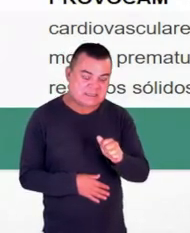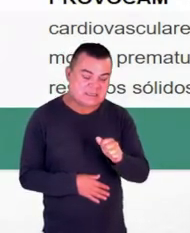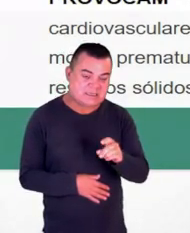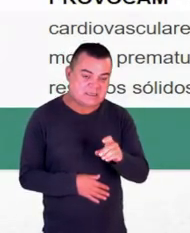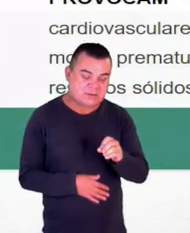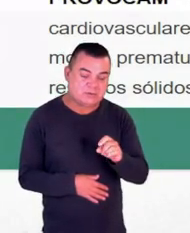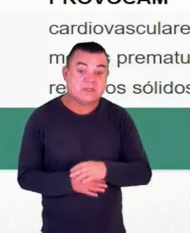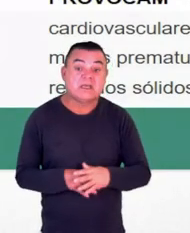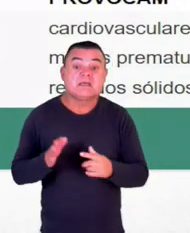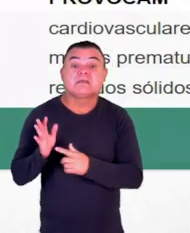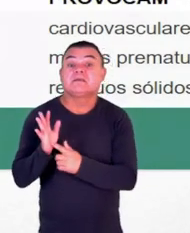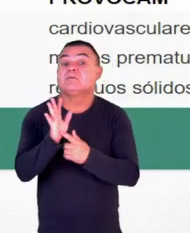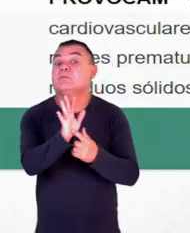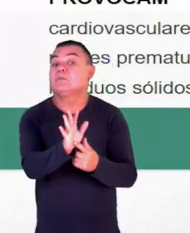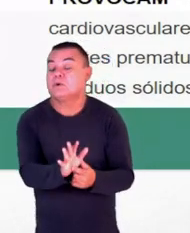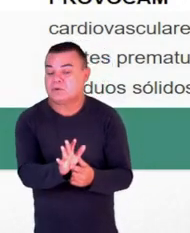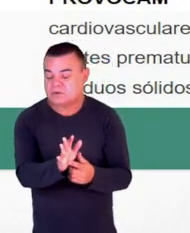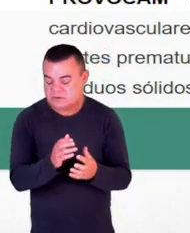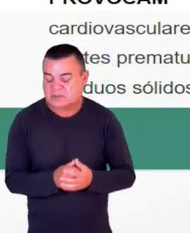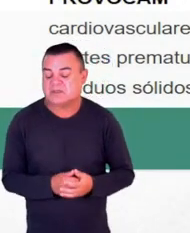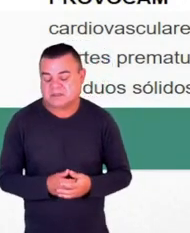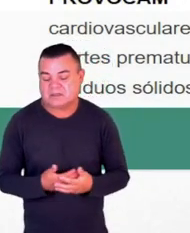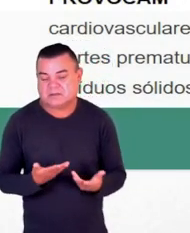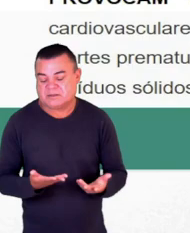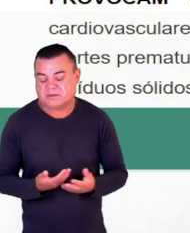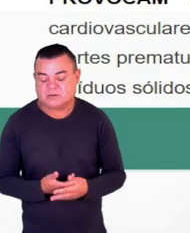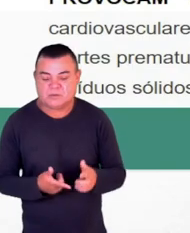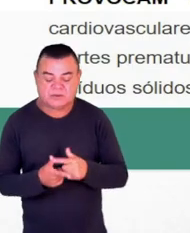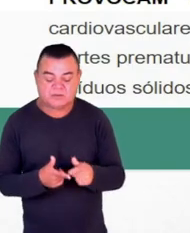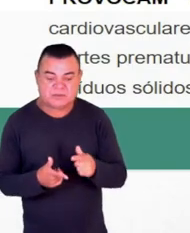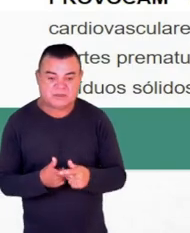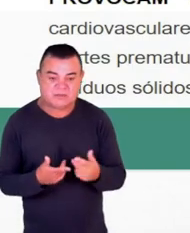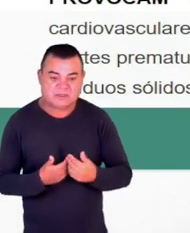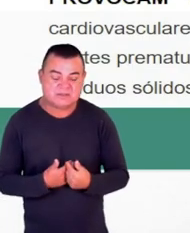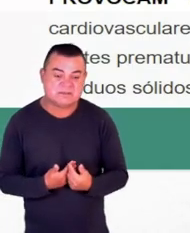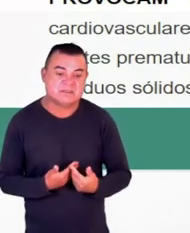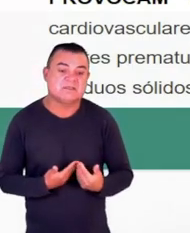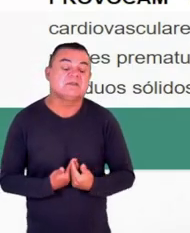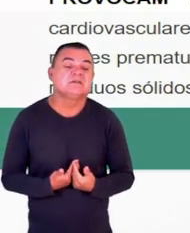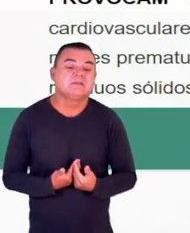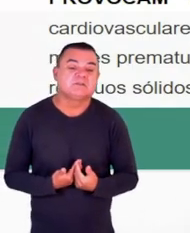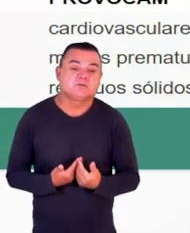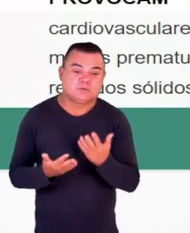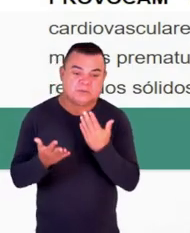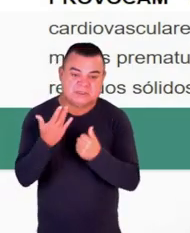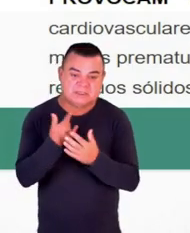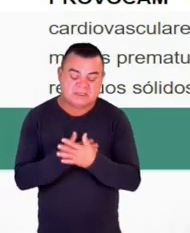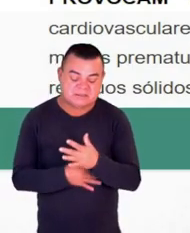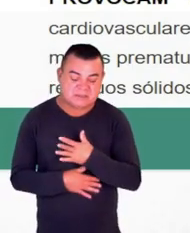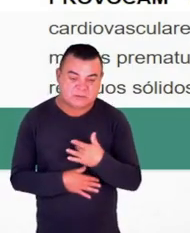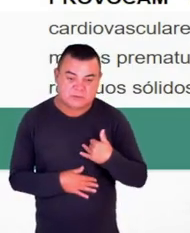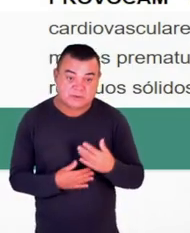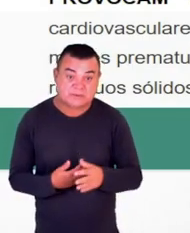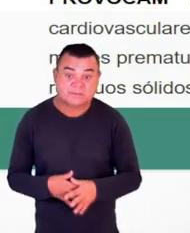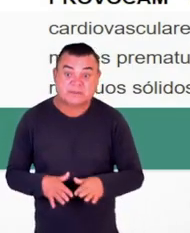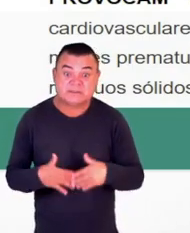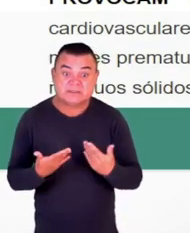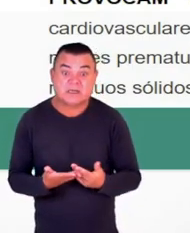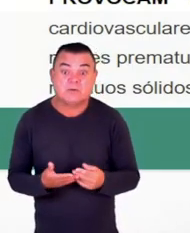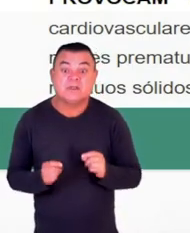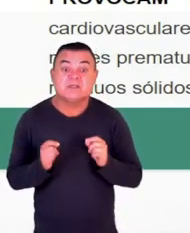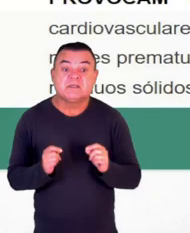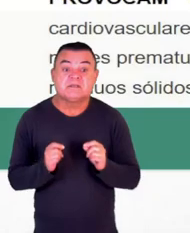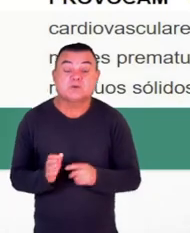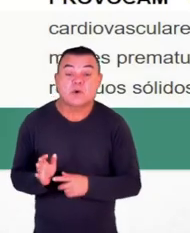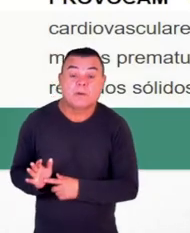desse consumo dos dos ultraprocessados na saúde né Isso mostra toda a força da Indústria de Alimentos né que inventou